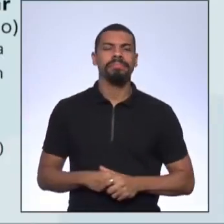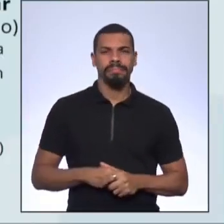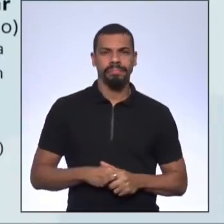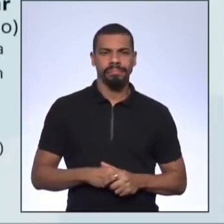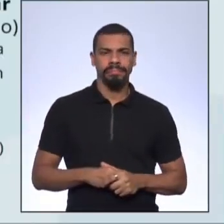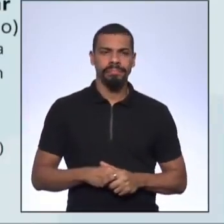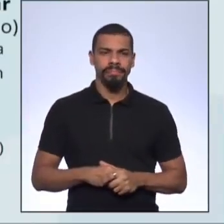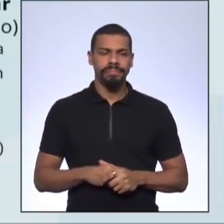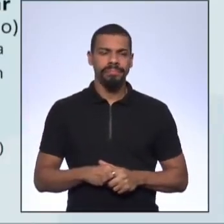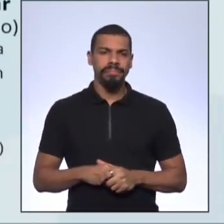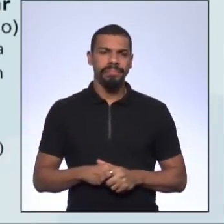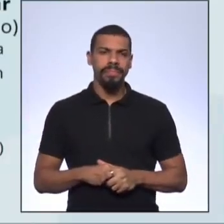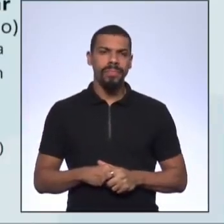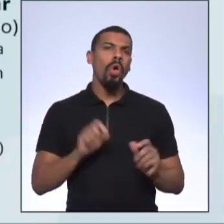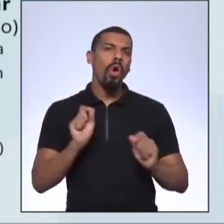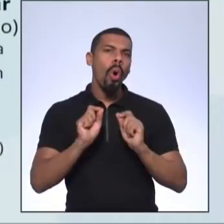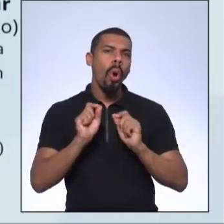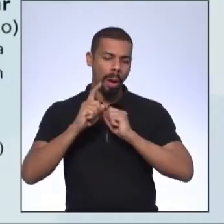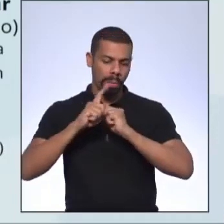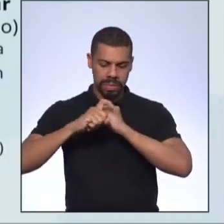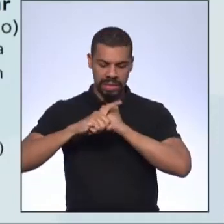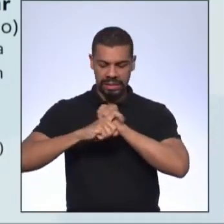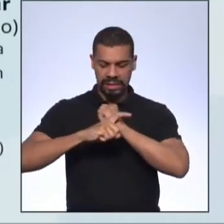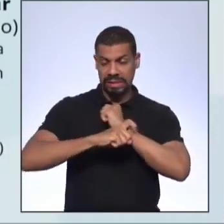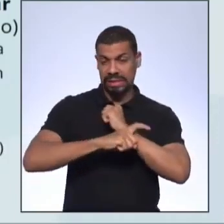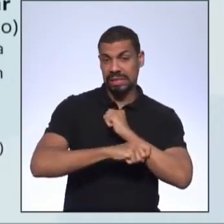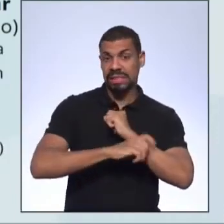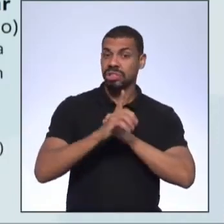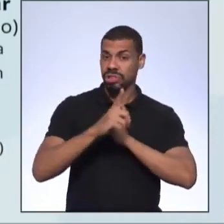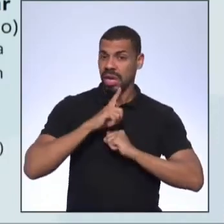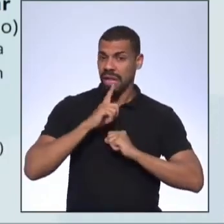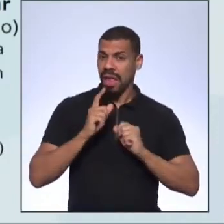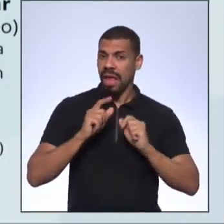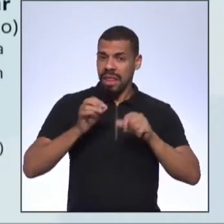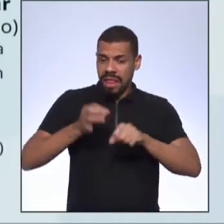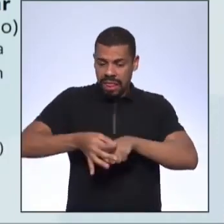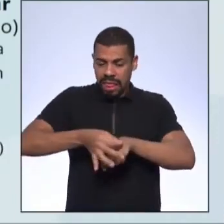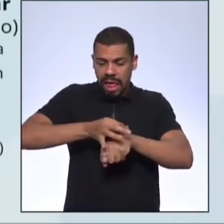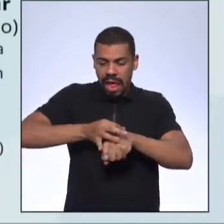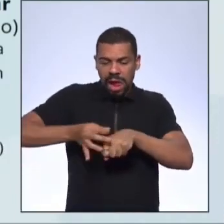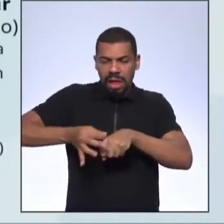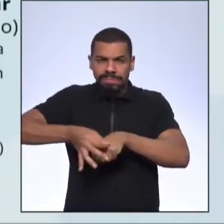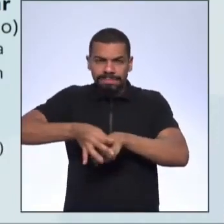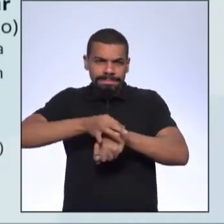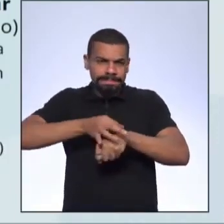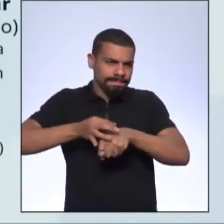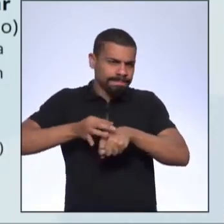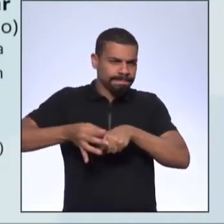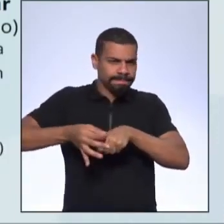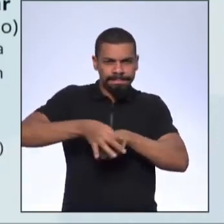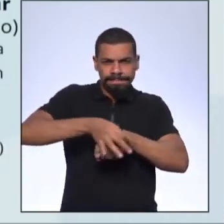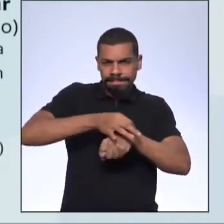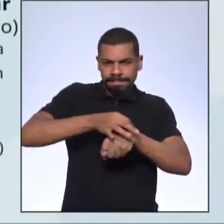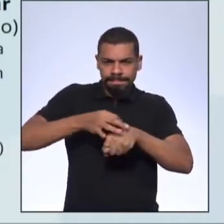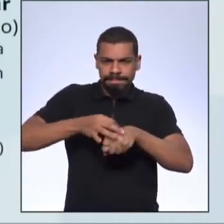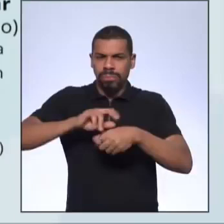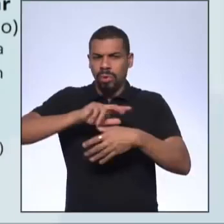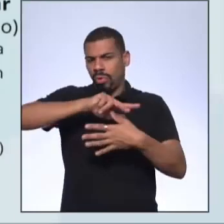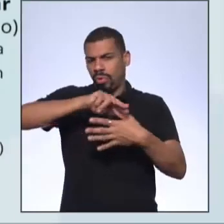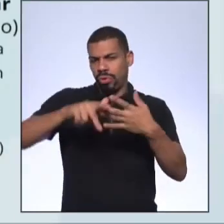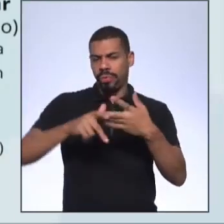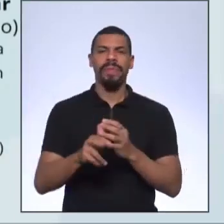Então, a bactéria tem os componentes básicos que toda célula tem. Então, ribossomos ali, responsáveis pela síntese